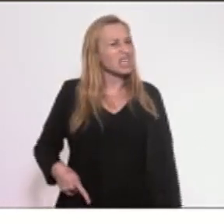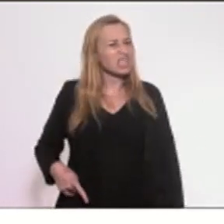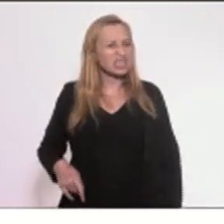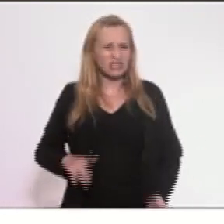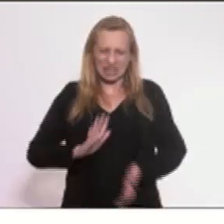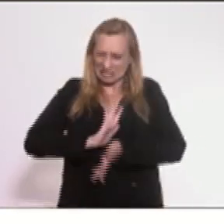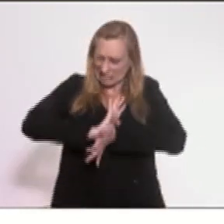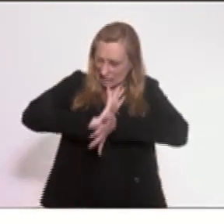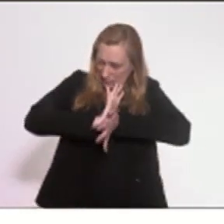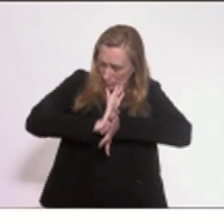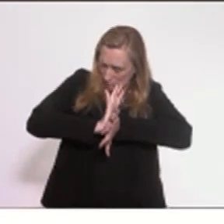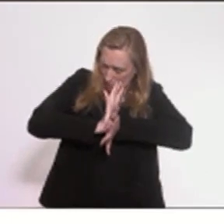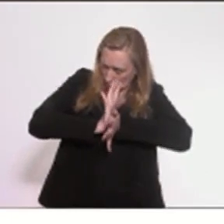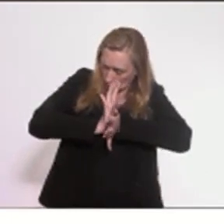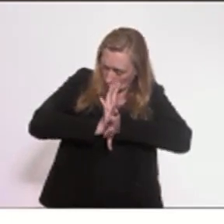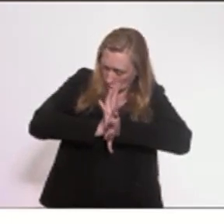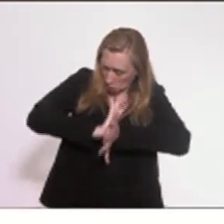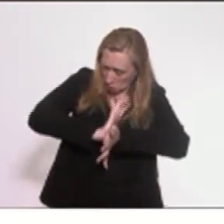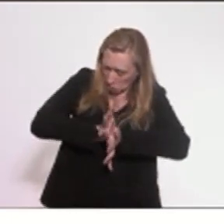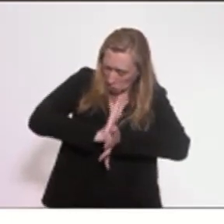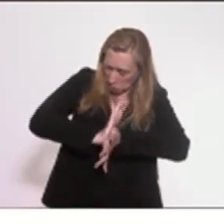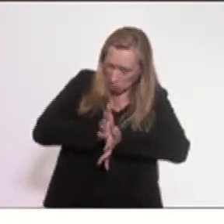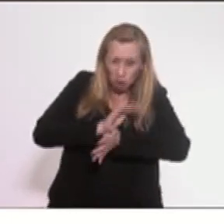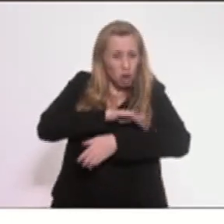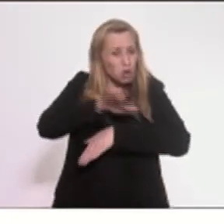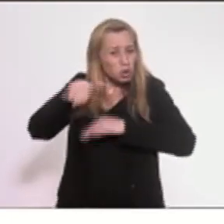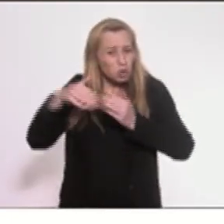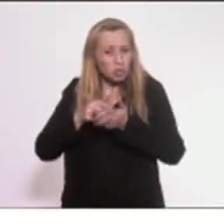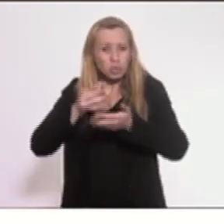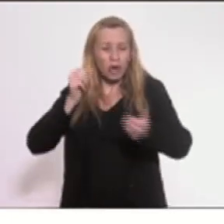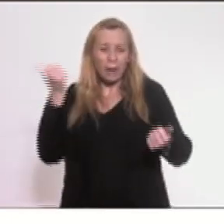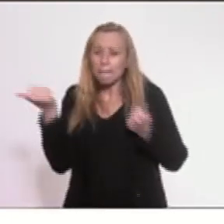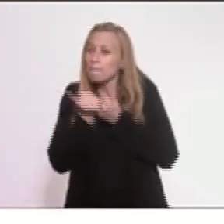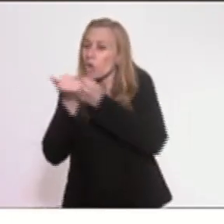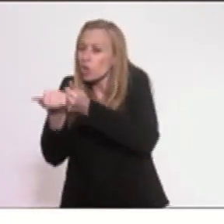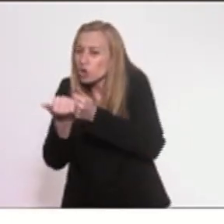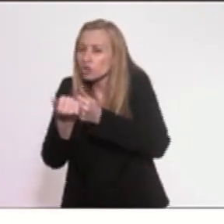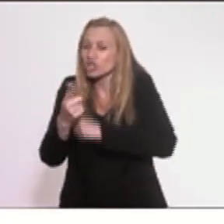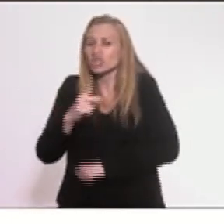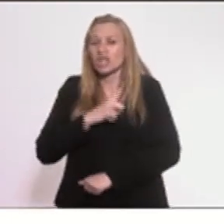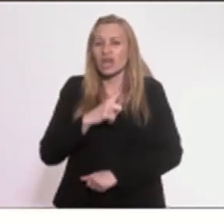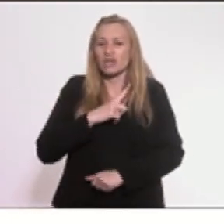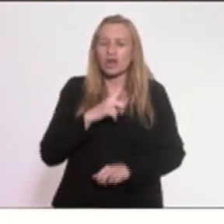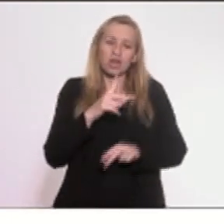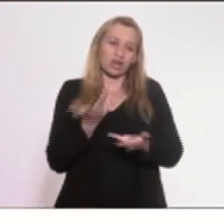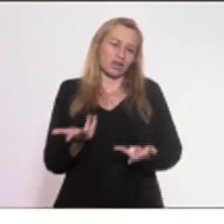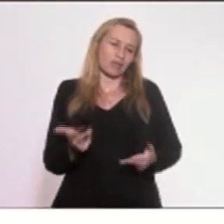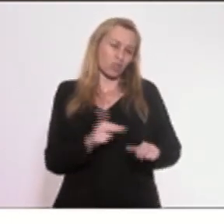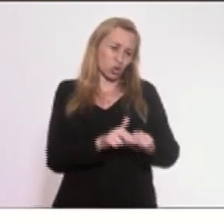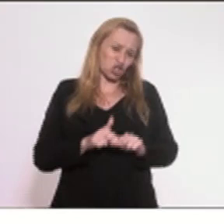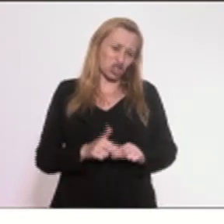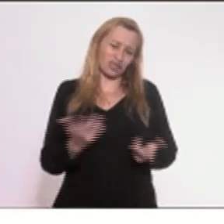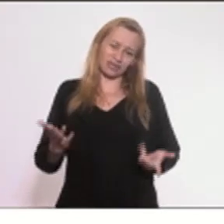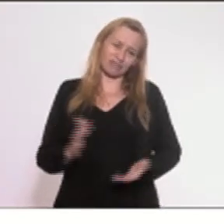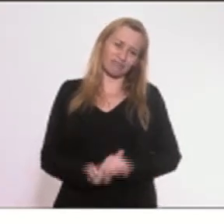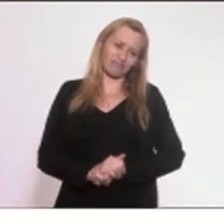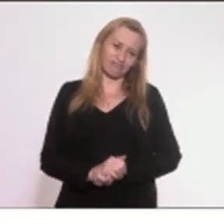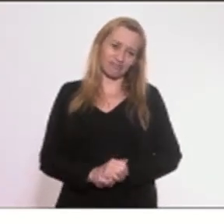esmagar todo o apoio que ele teve por causa de uma